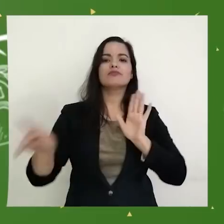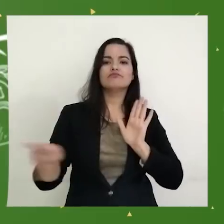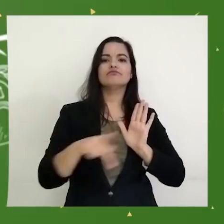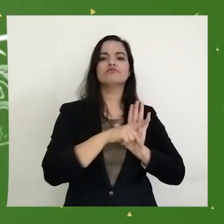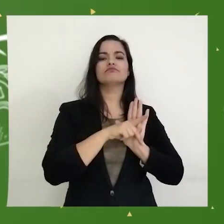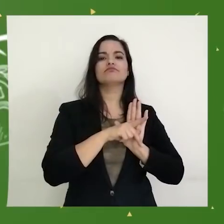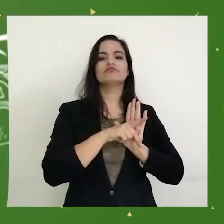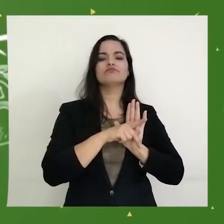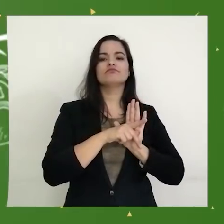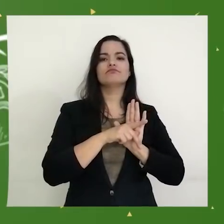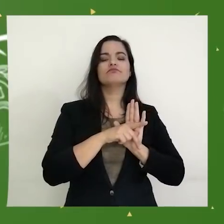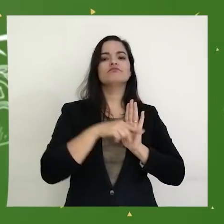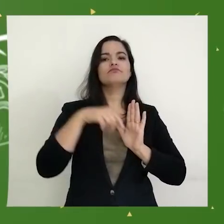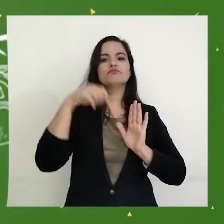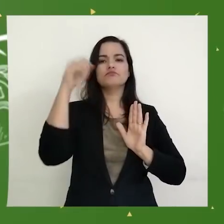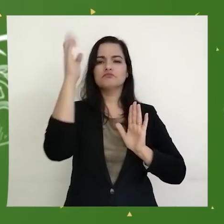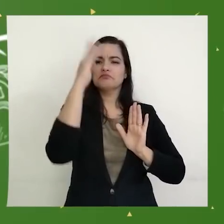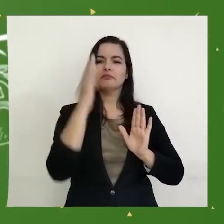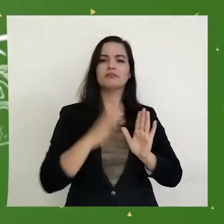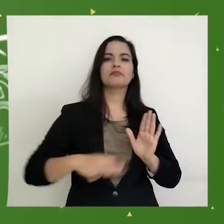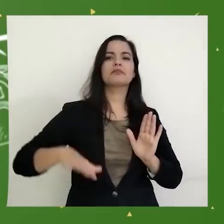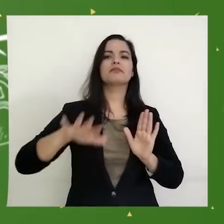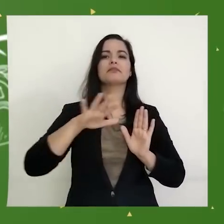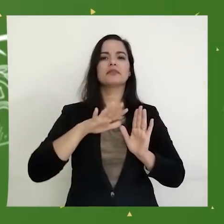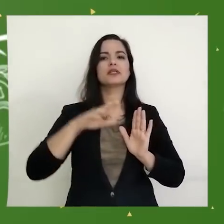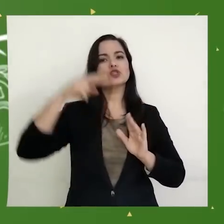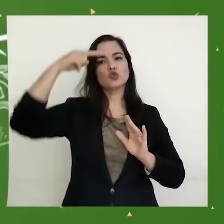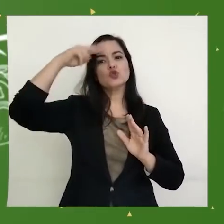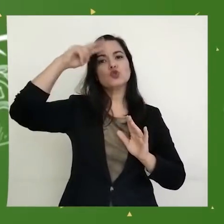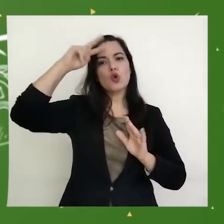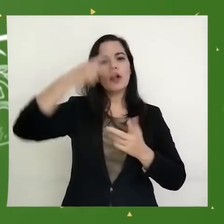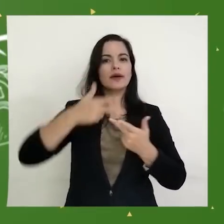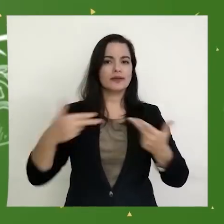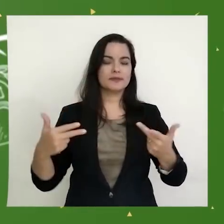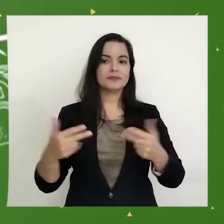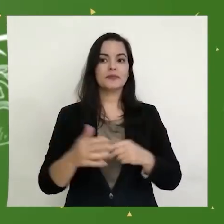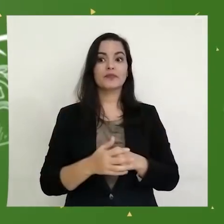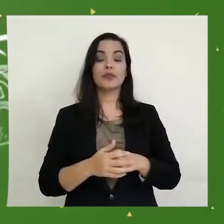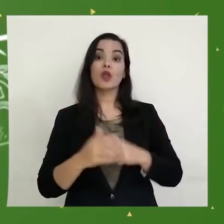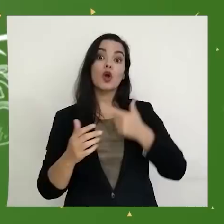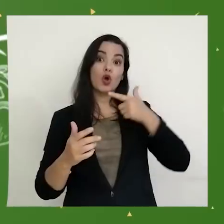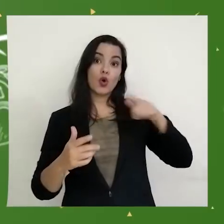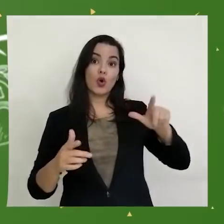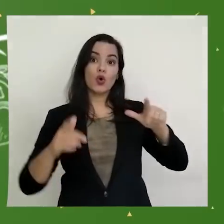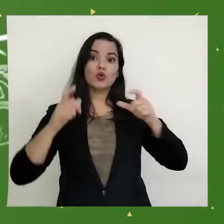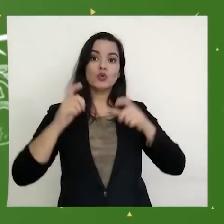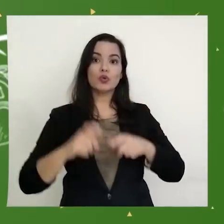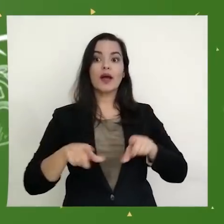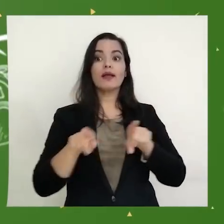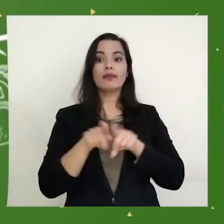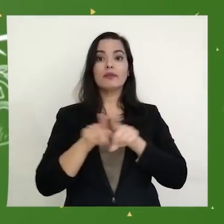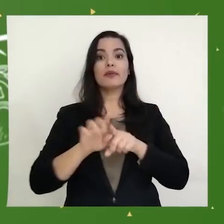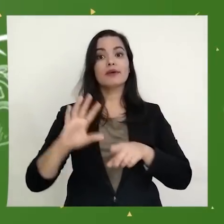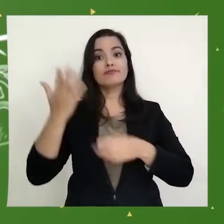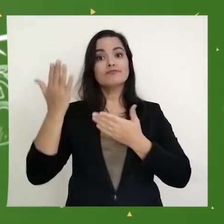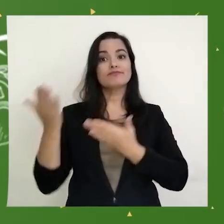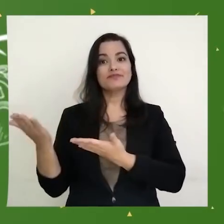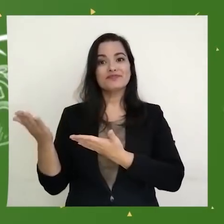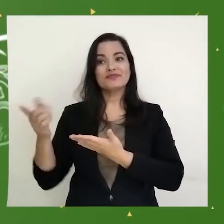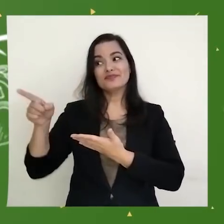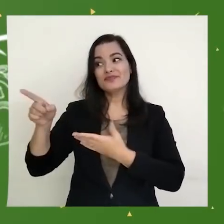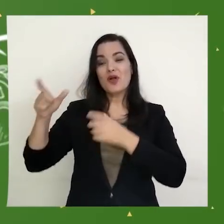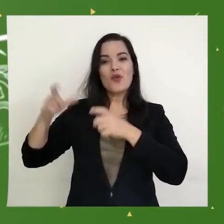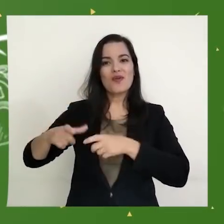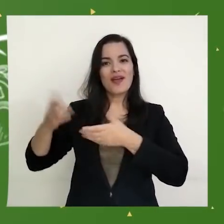histórico nacional. A mesma coisa, patrimônio histórico nacional, acontece com esse